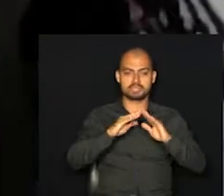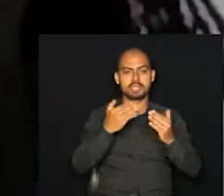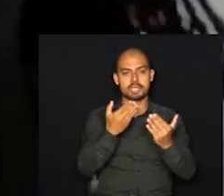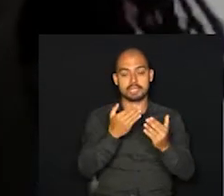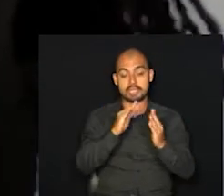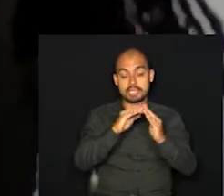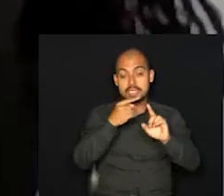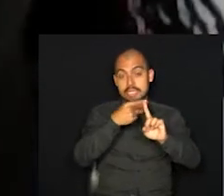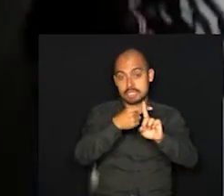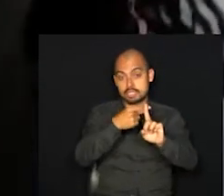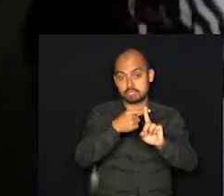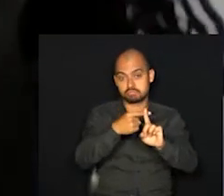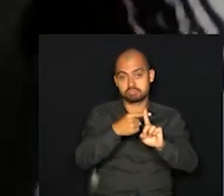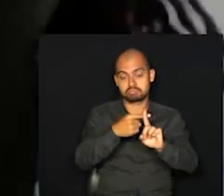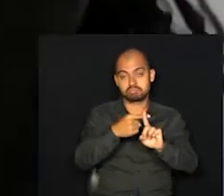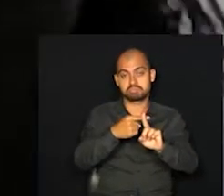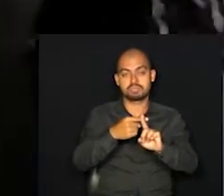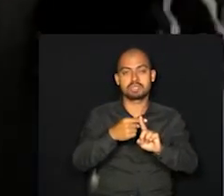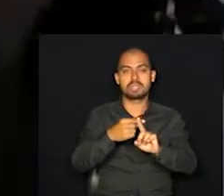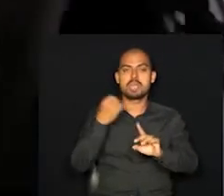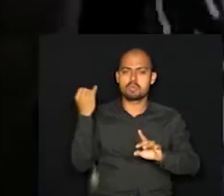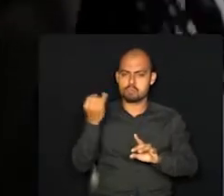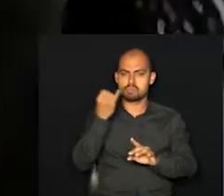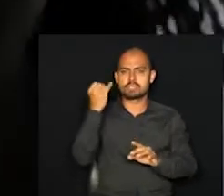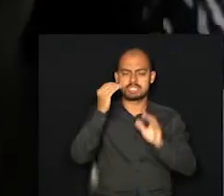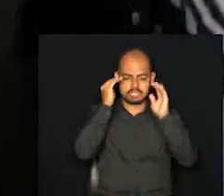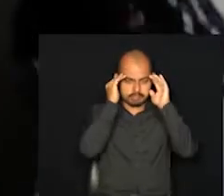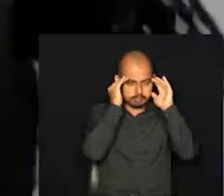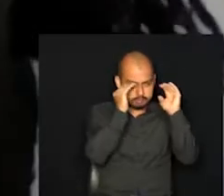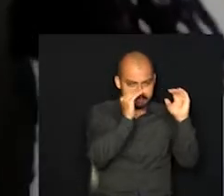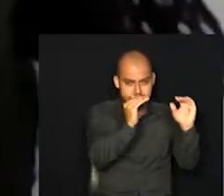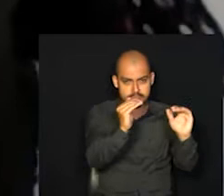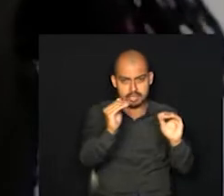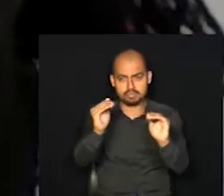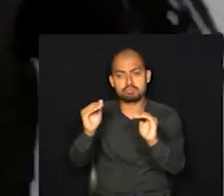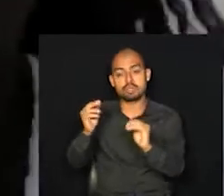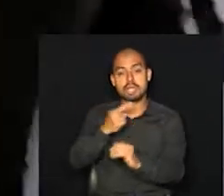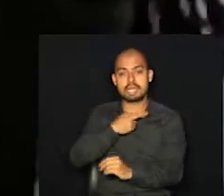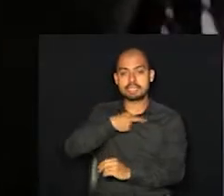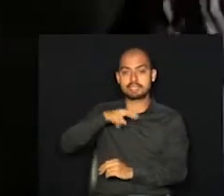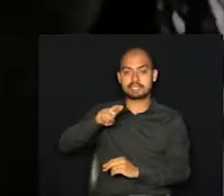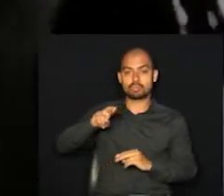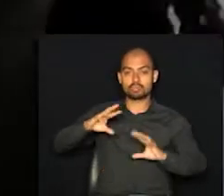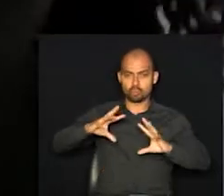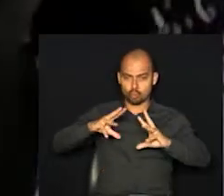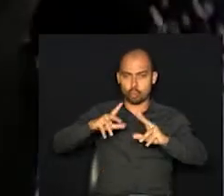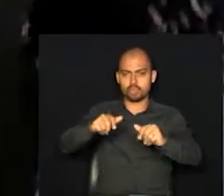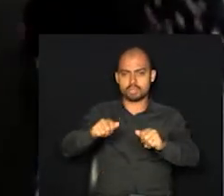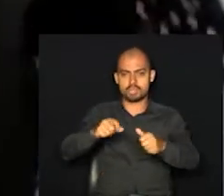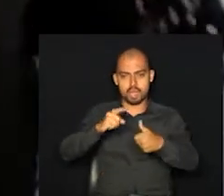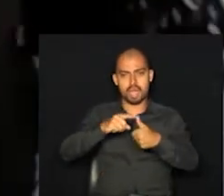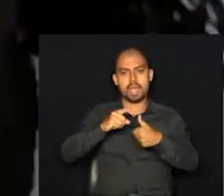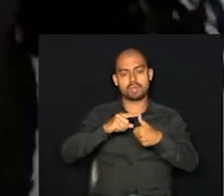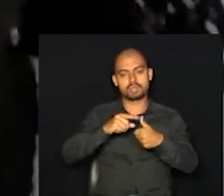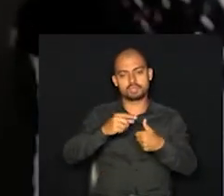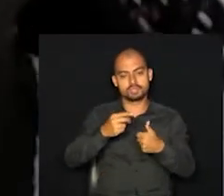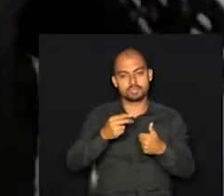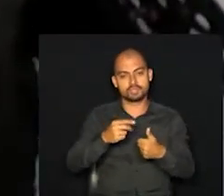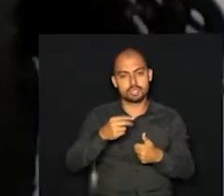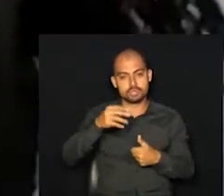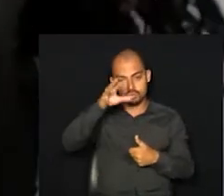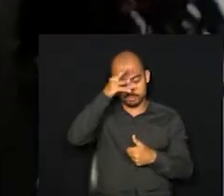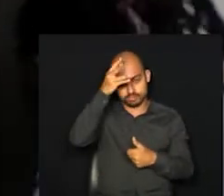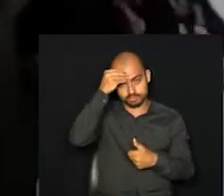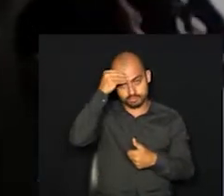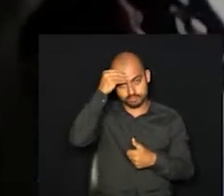vida das pessoas. Eu respeito todas as religiões, eu sou do candomblé, mas eu respeito todas as religiões. E eu